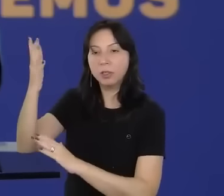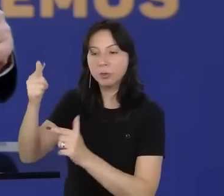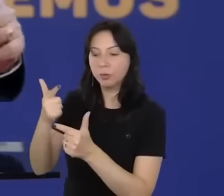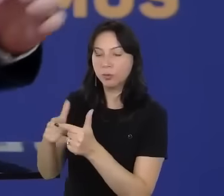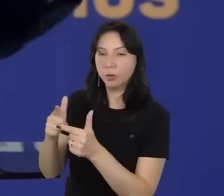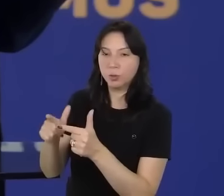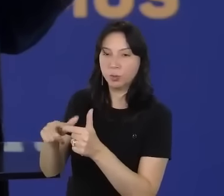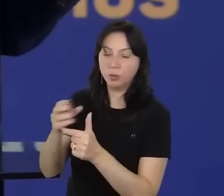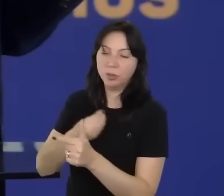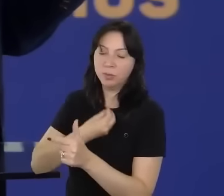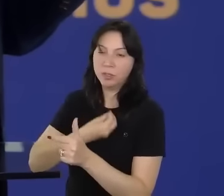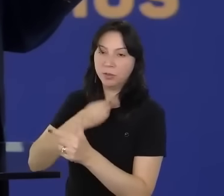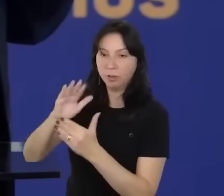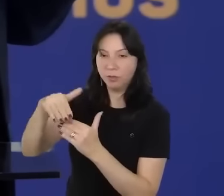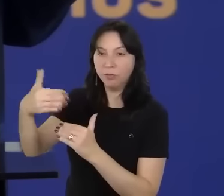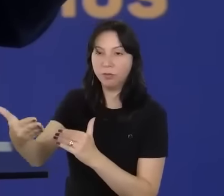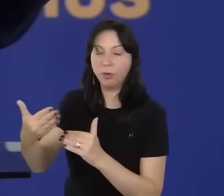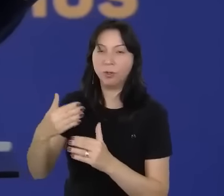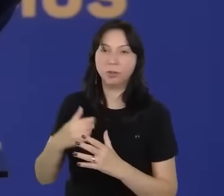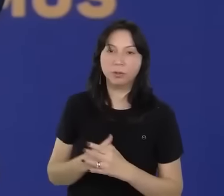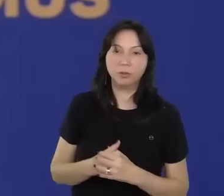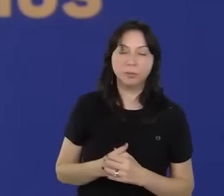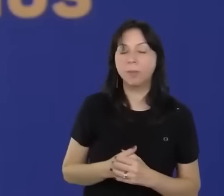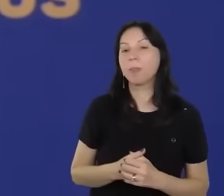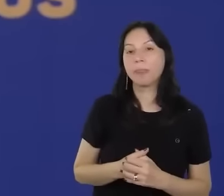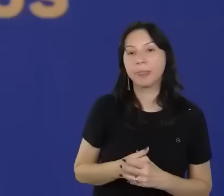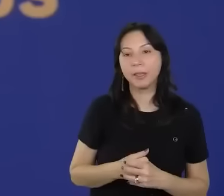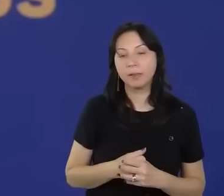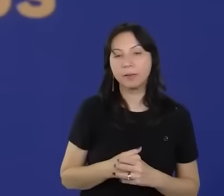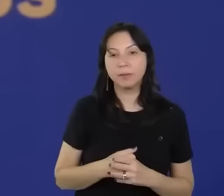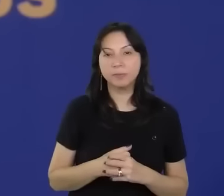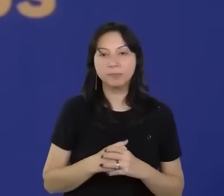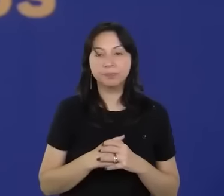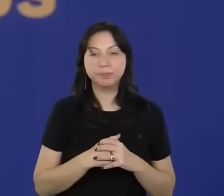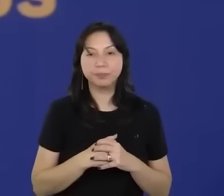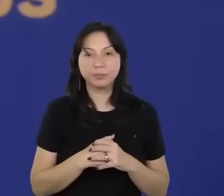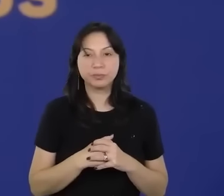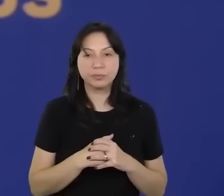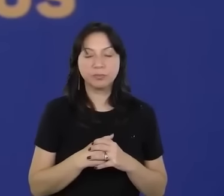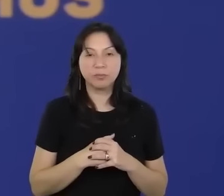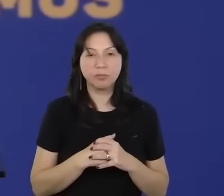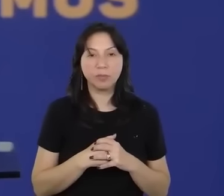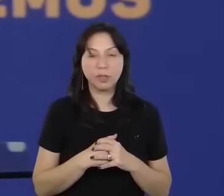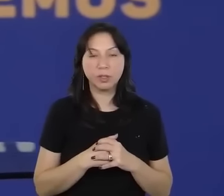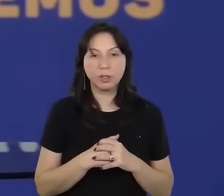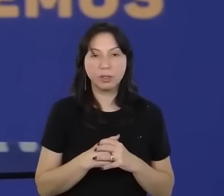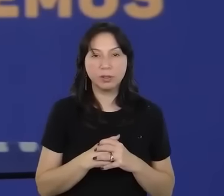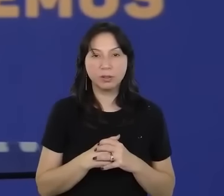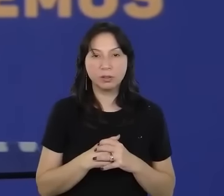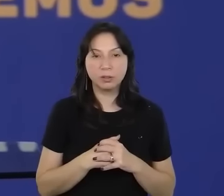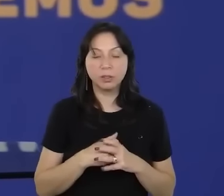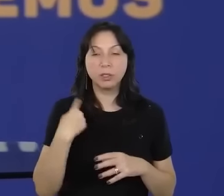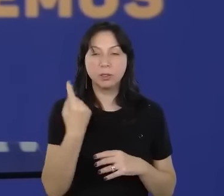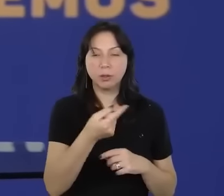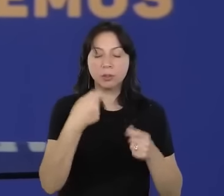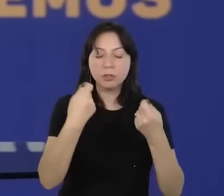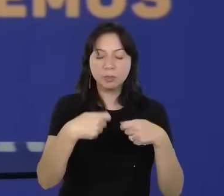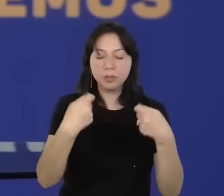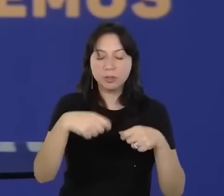antídoto para enfrentarmos os perigos da vida as tempestades da vida é a consciência da presença de